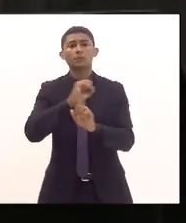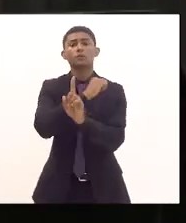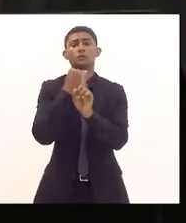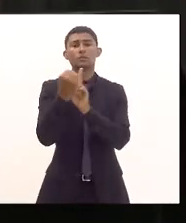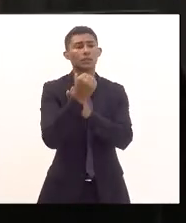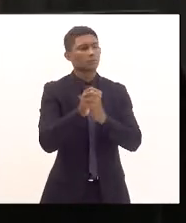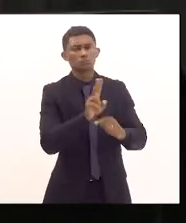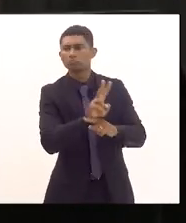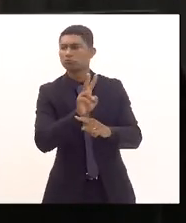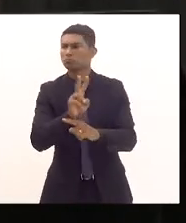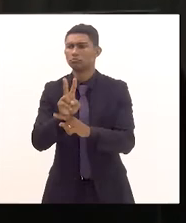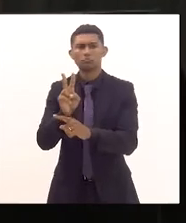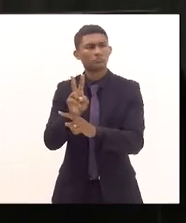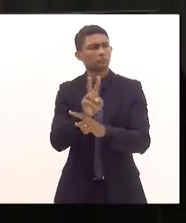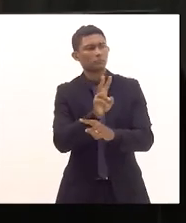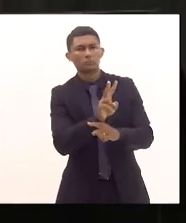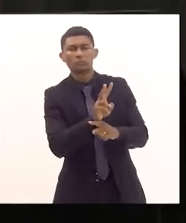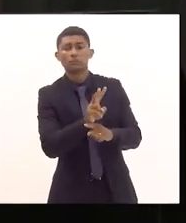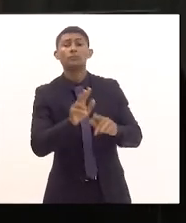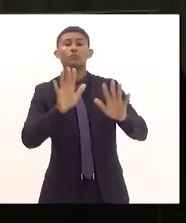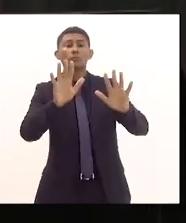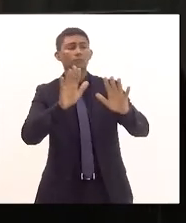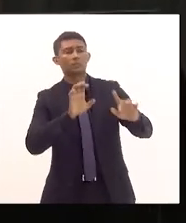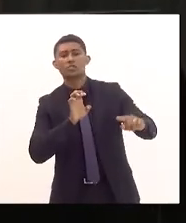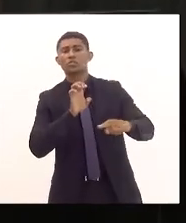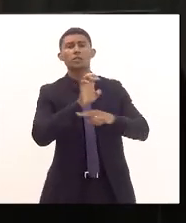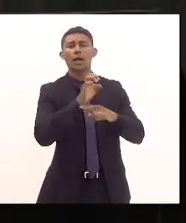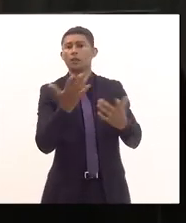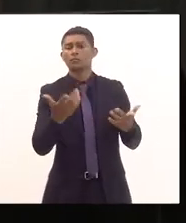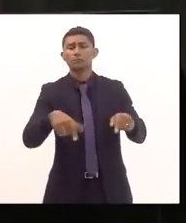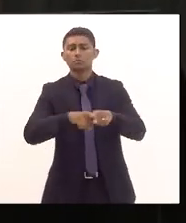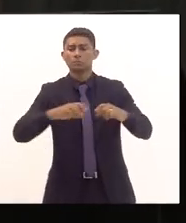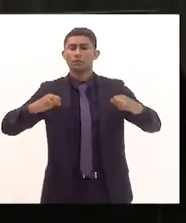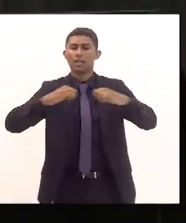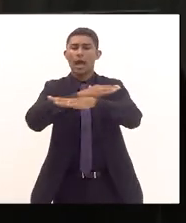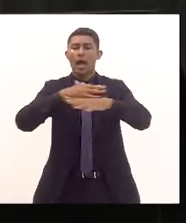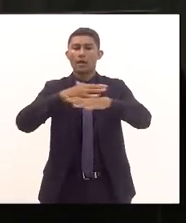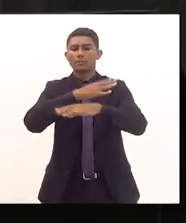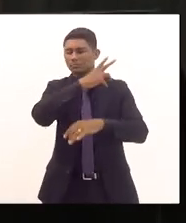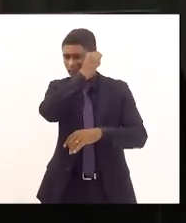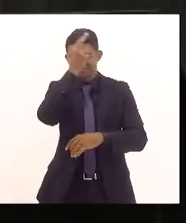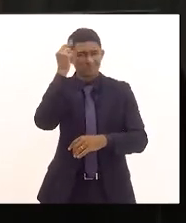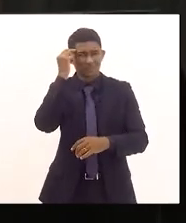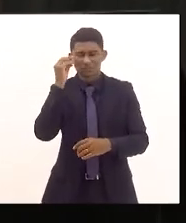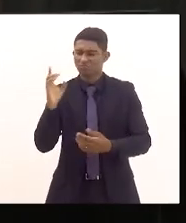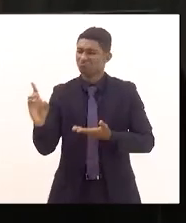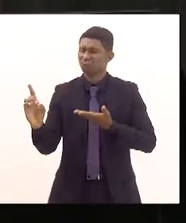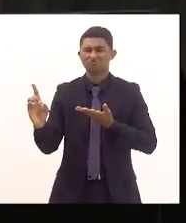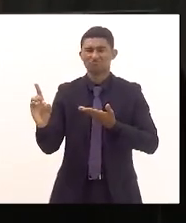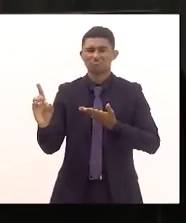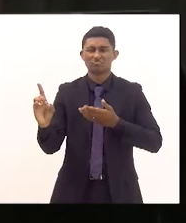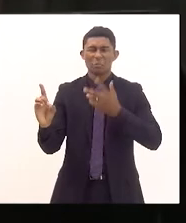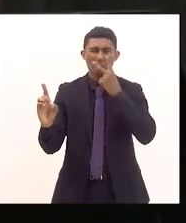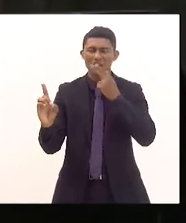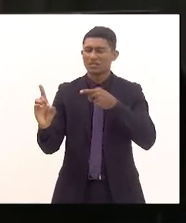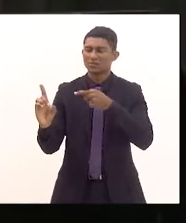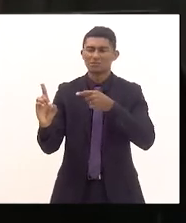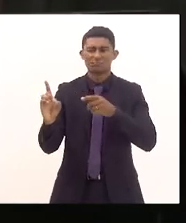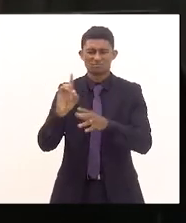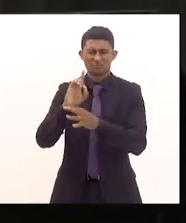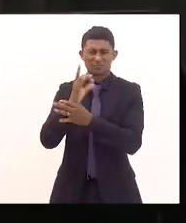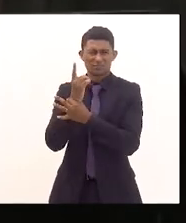sociedade se o estado se o município não trata como agente de segurança pública se não